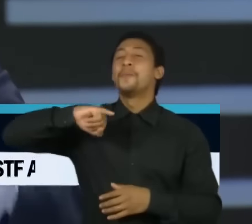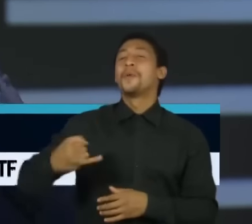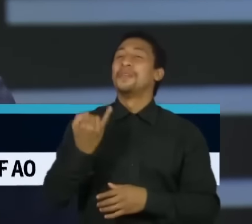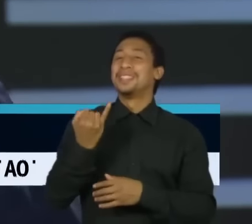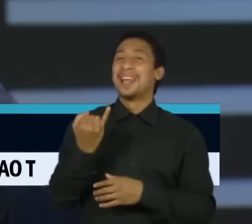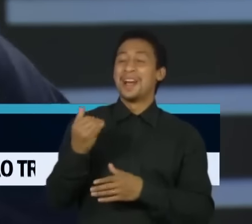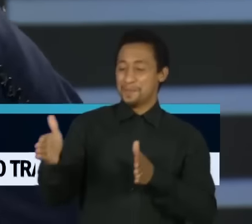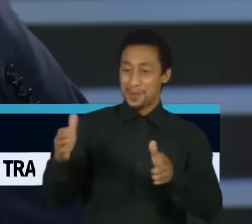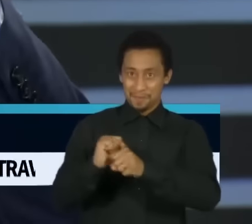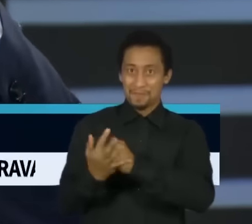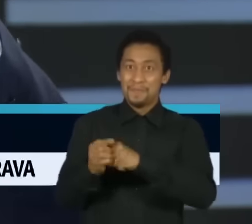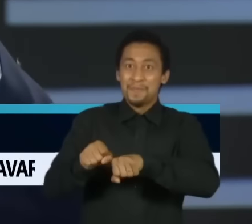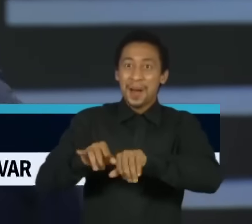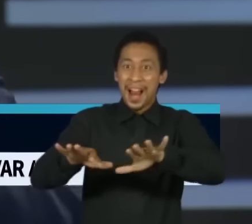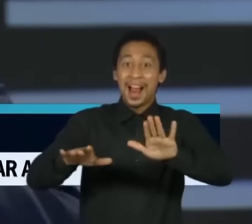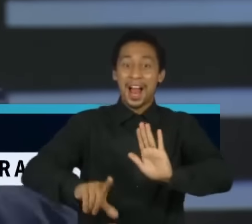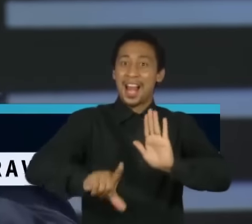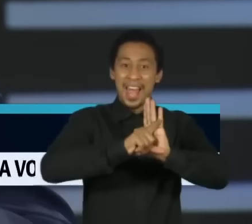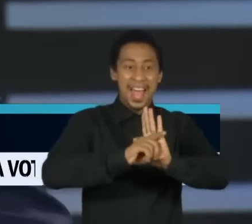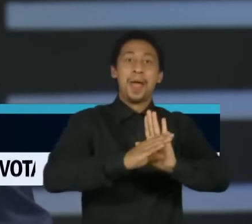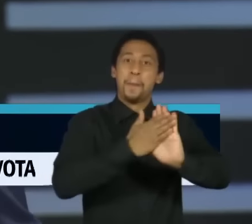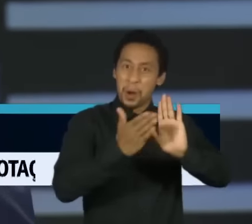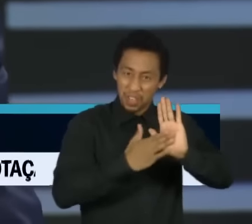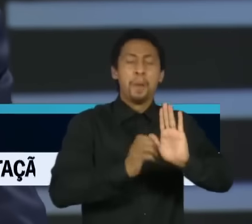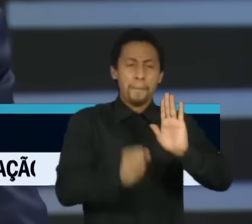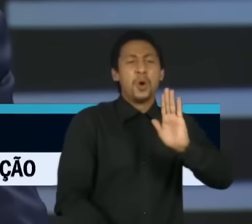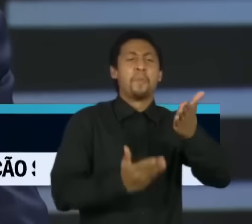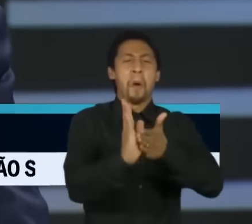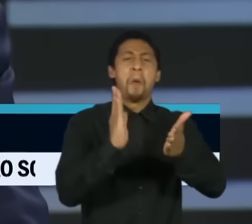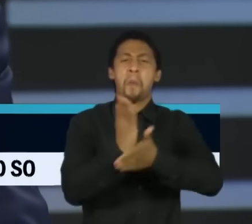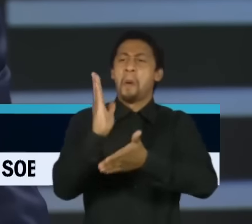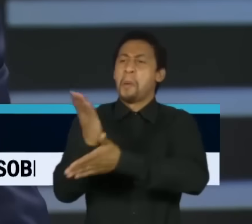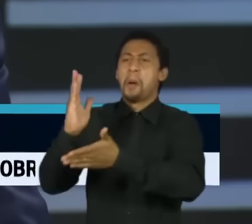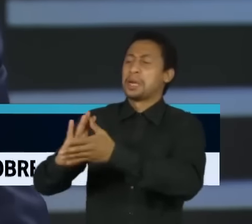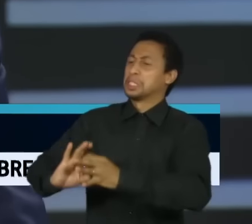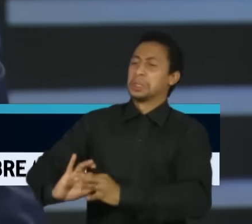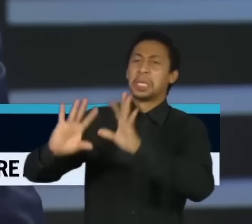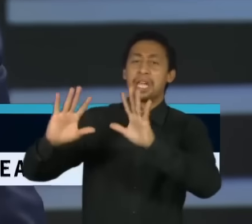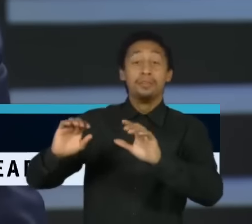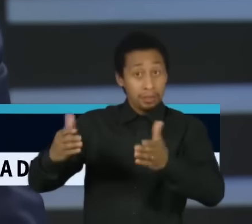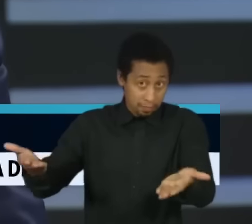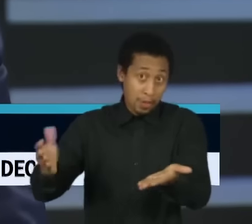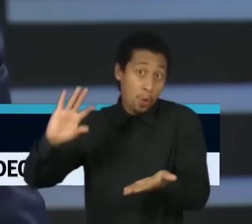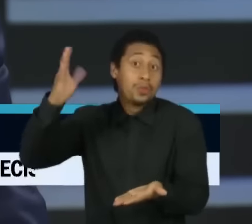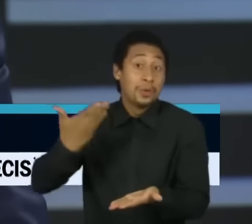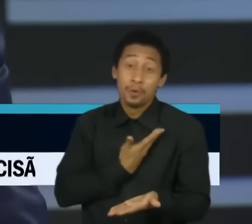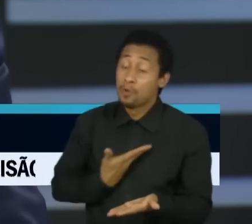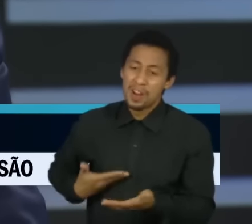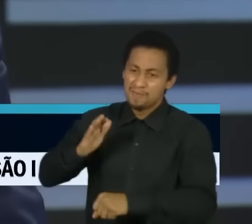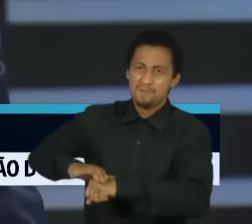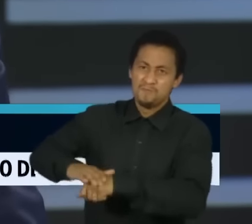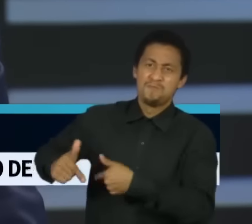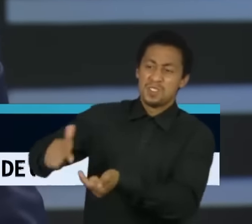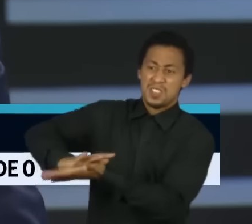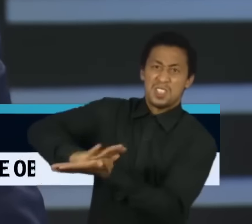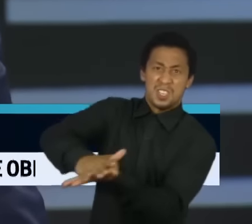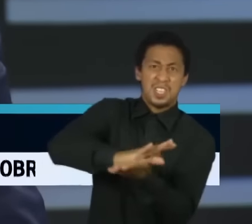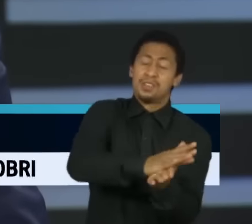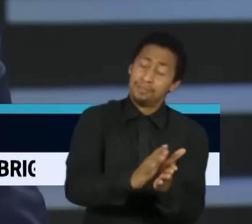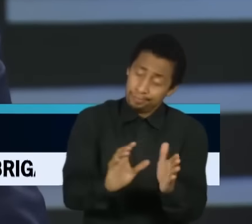pandemia e aí a porteira está liberada, pode fazer tudo. E esse governo fez tudo mesmo. Nunca um governo destruiu tanto o meio